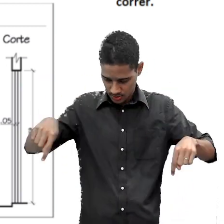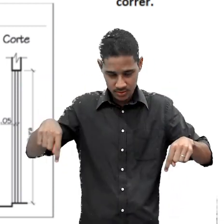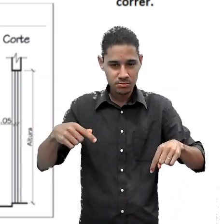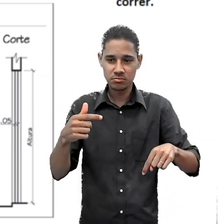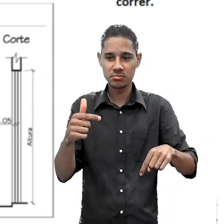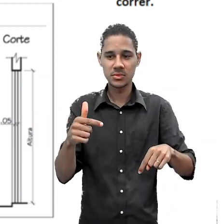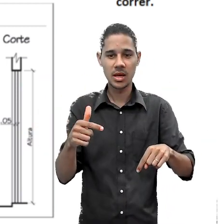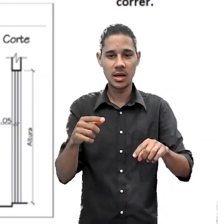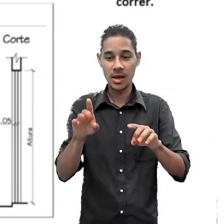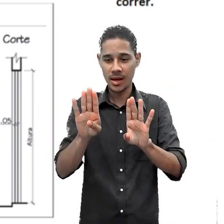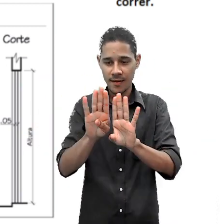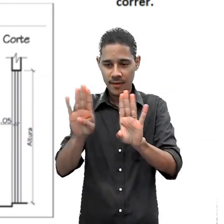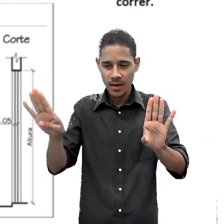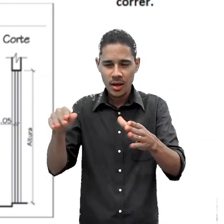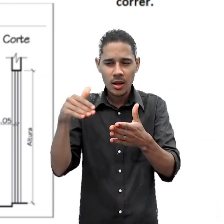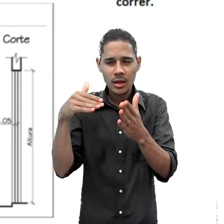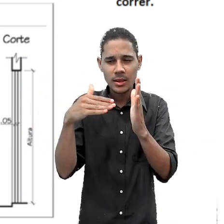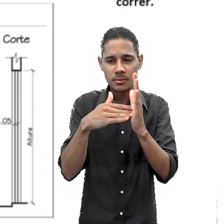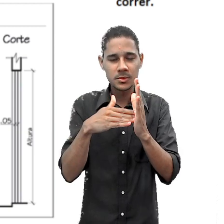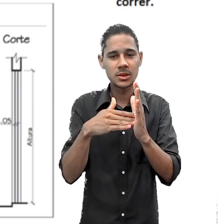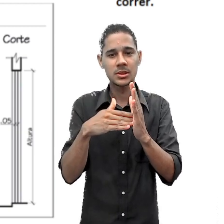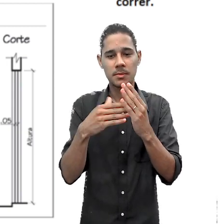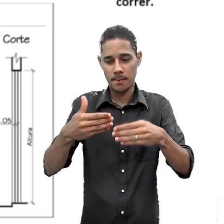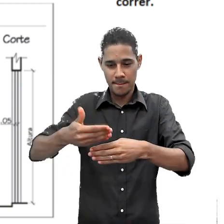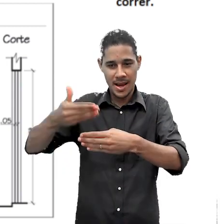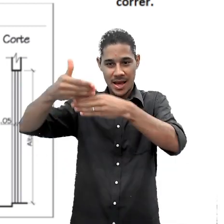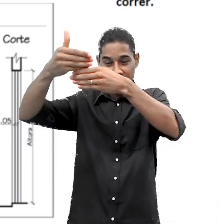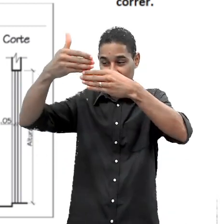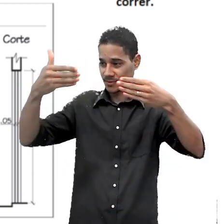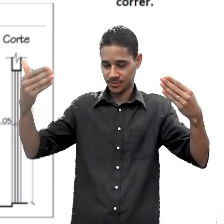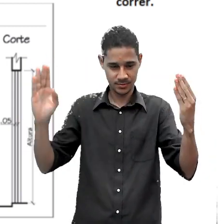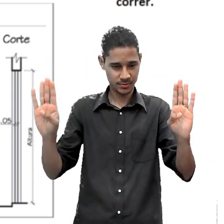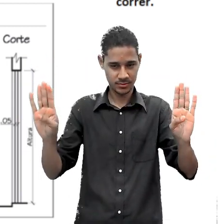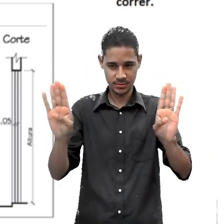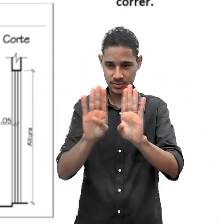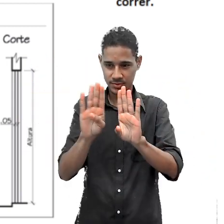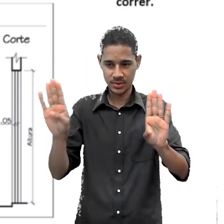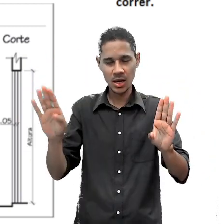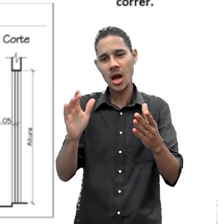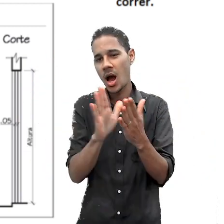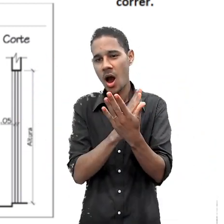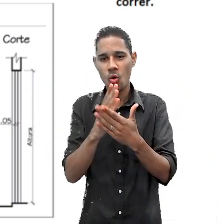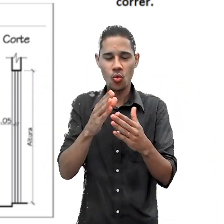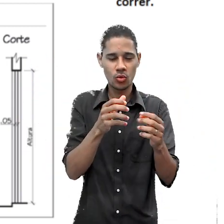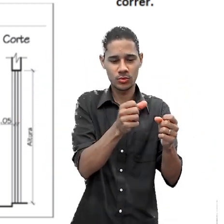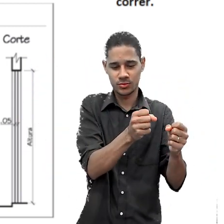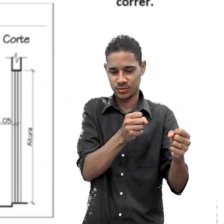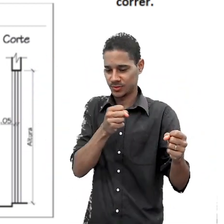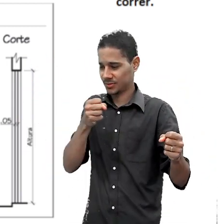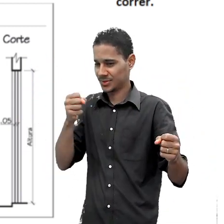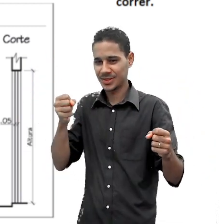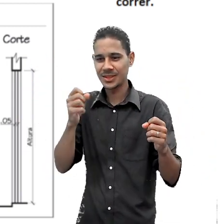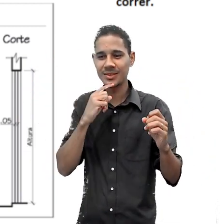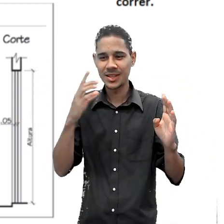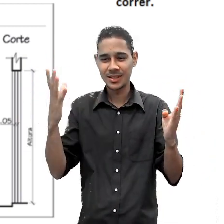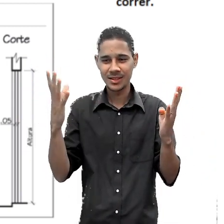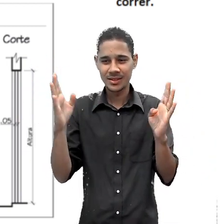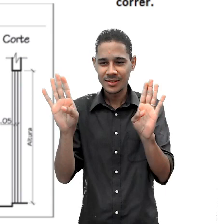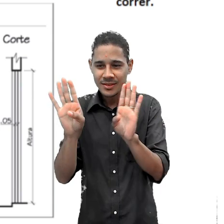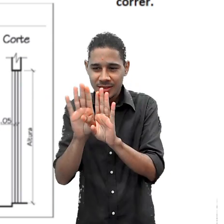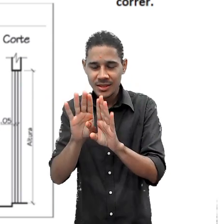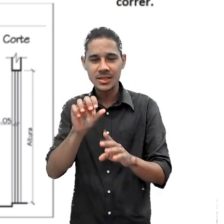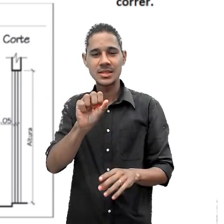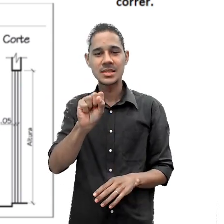sempre no limite da alvenaria, das paredes, né? Portas articuladas às vezes podem tomar espaço e as sanfonadas são